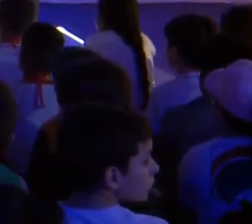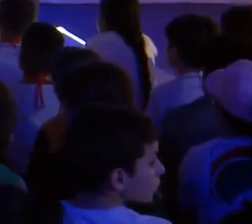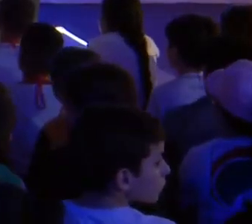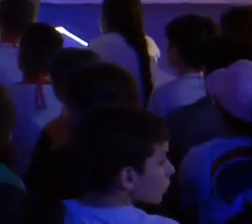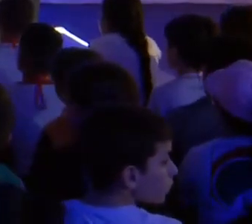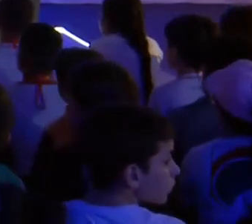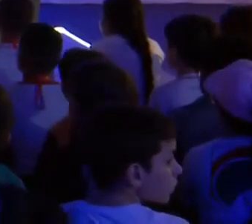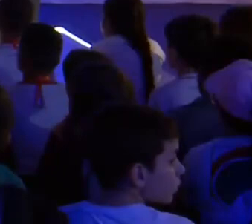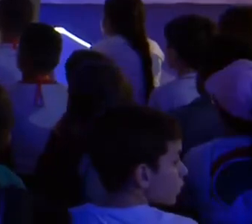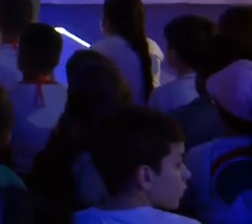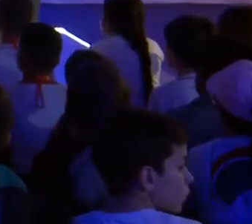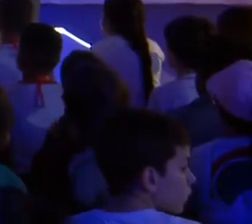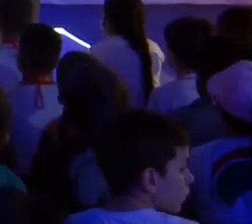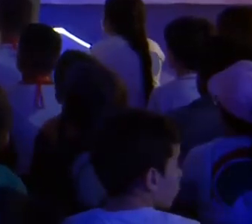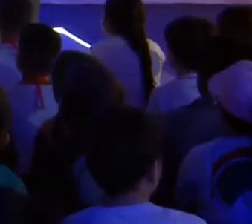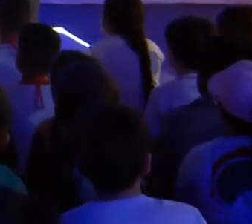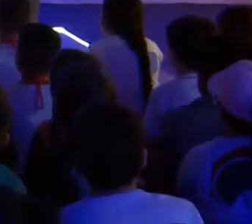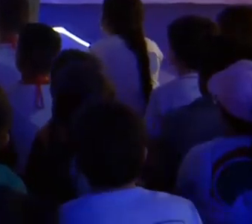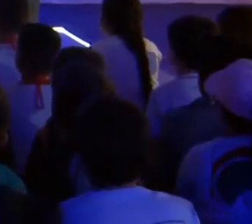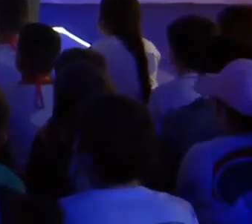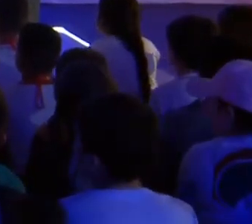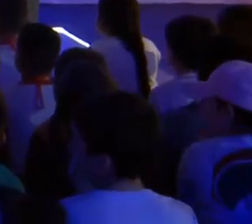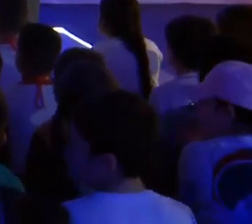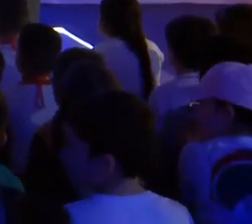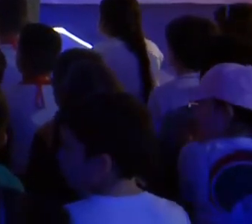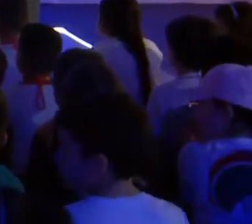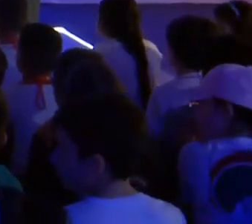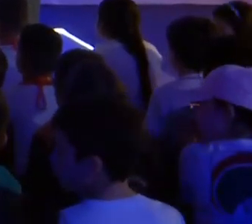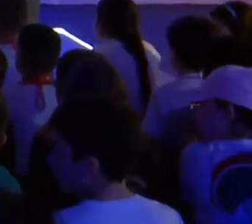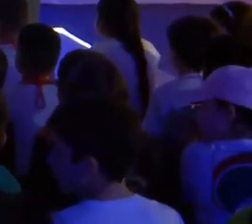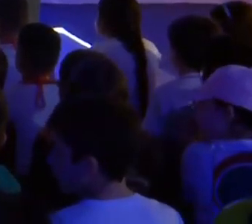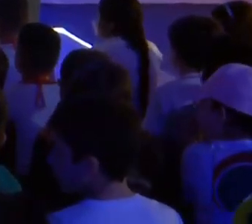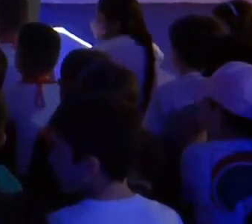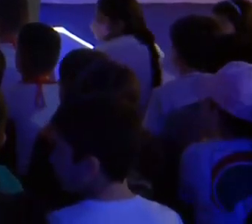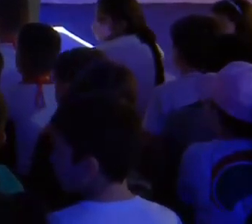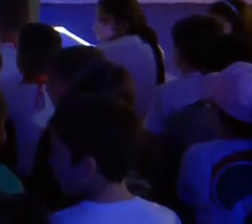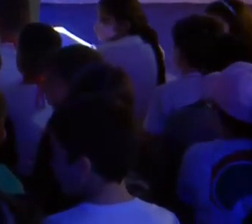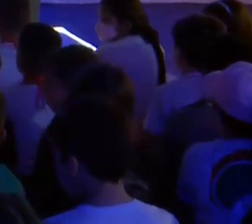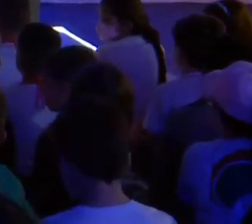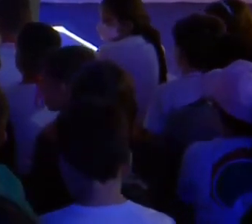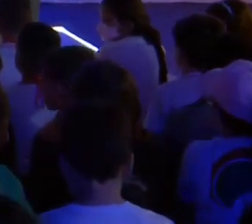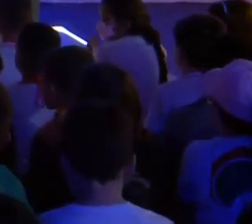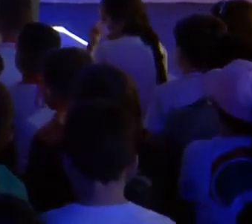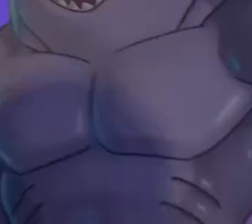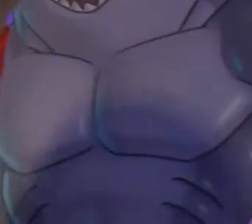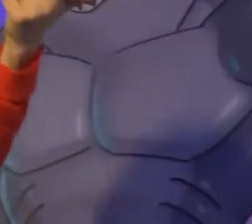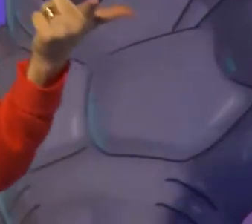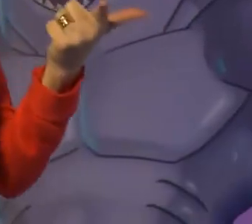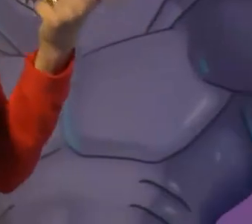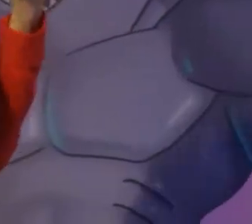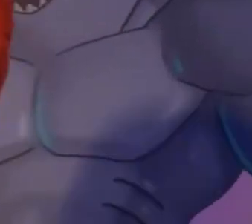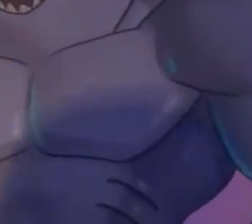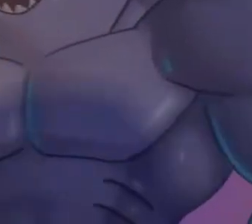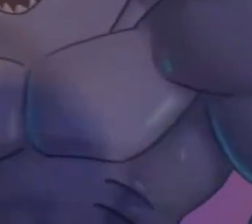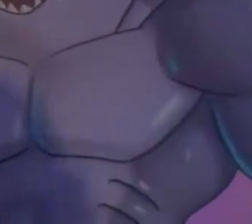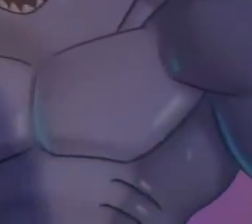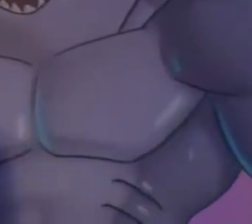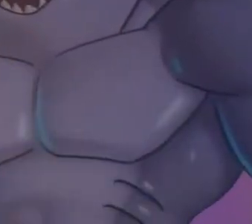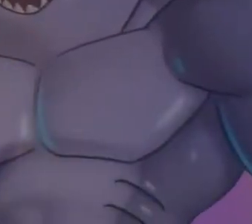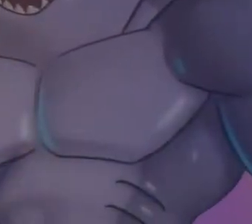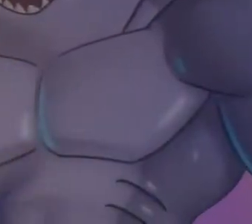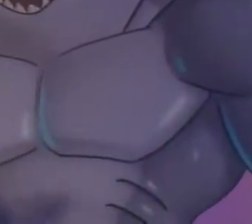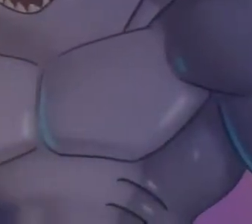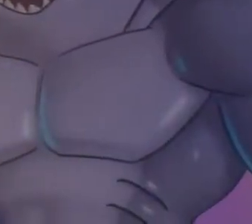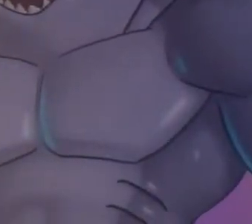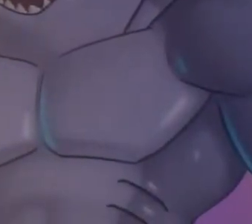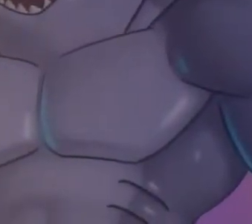ambiente, como a gente precisa estar atento sobre como nadar, sobre